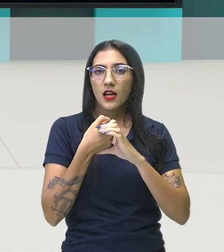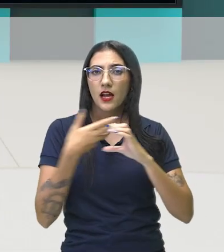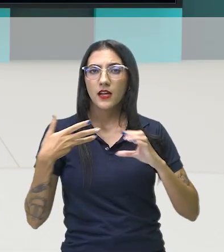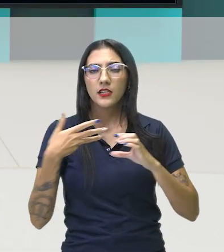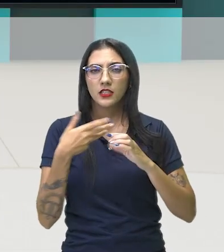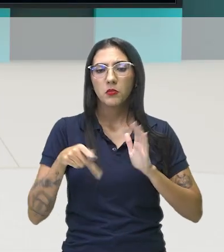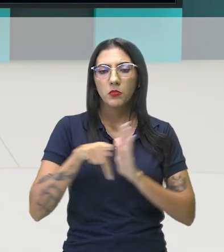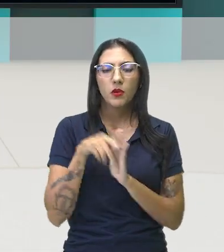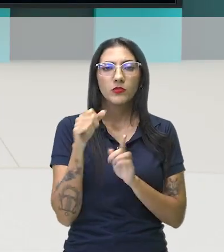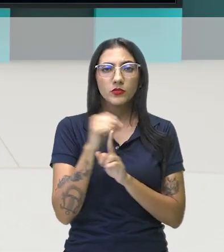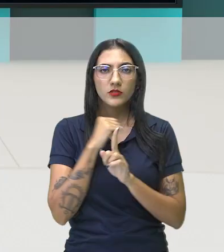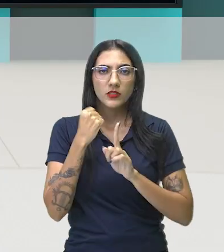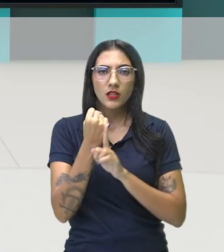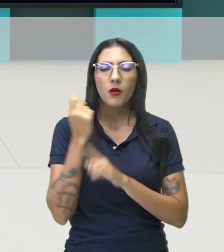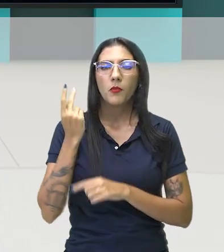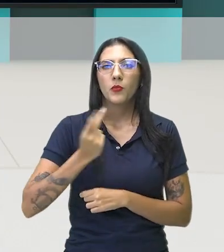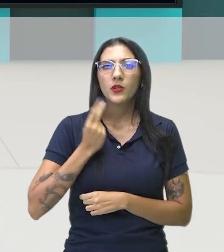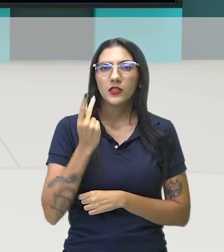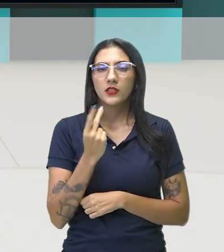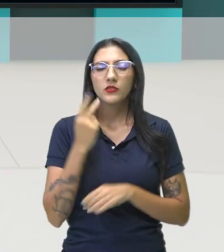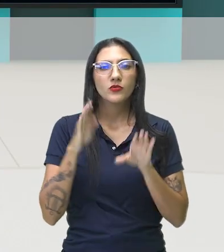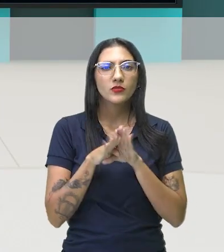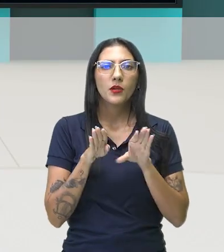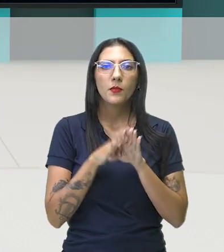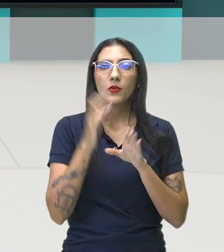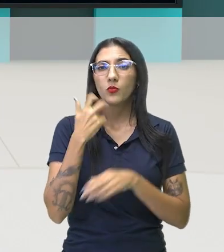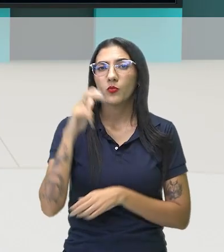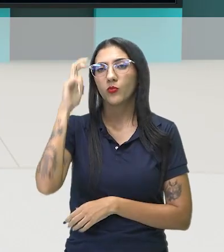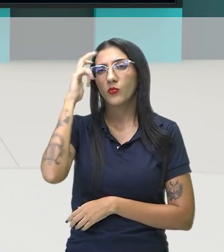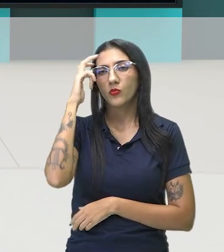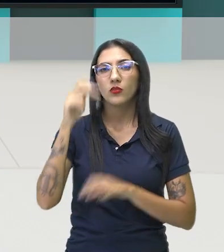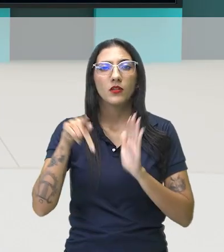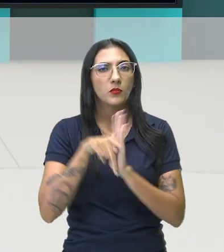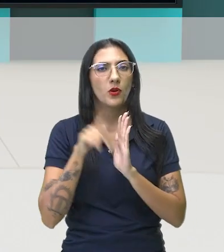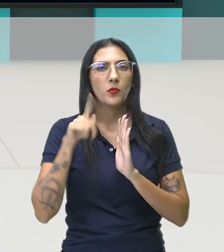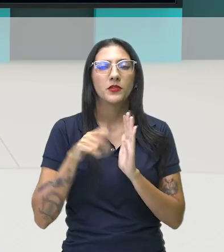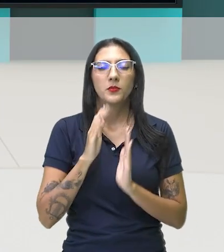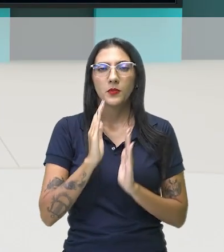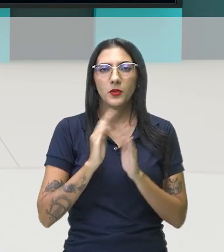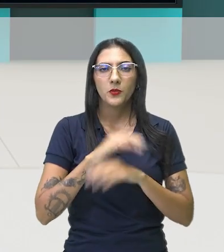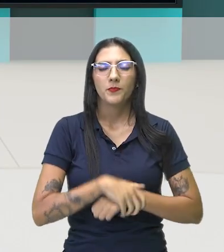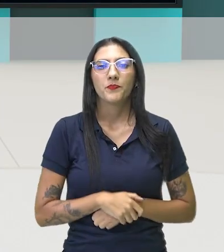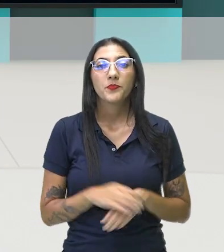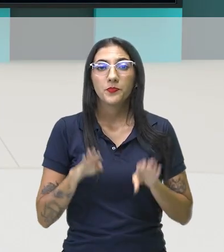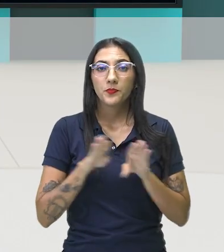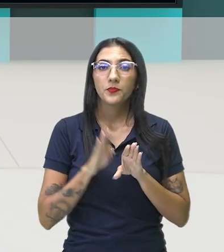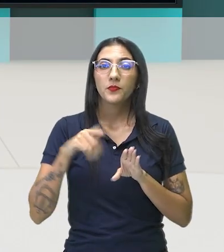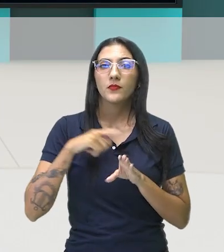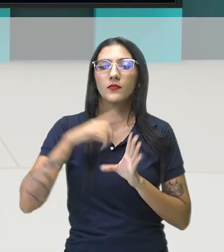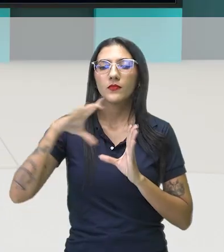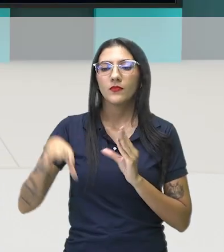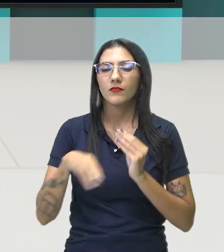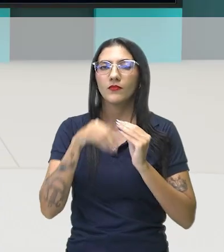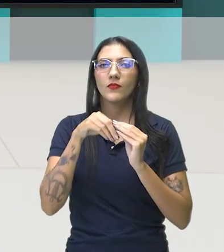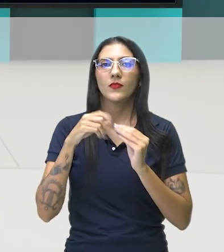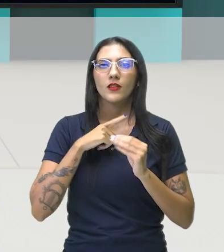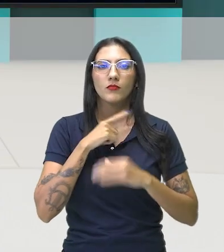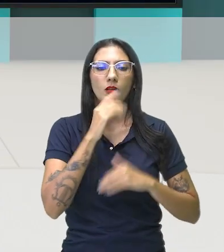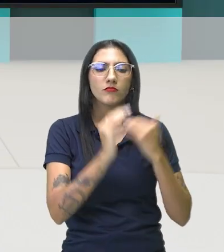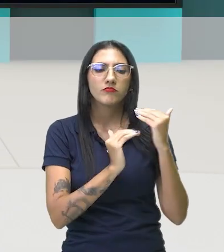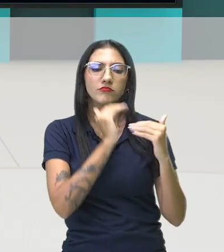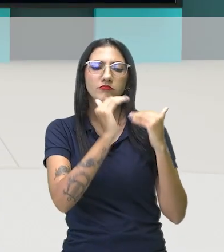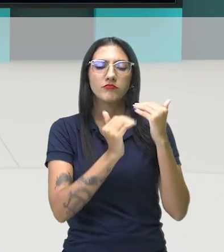estético, social, político e cultural do seu tempo, contribuindo assim para construir